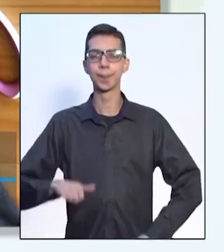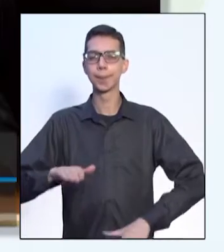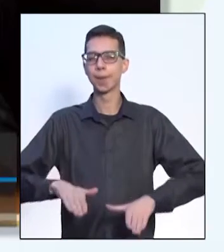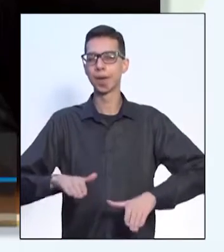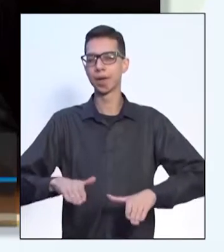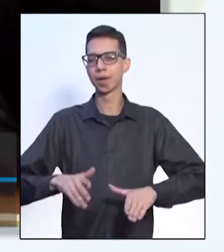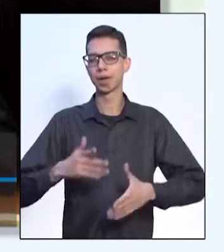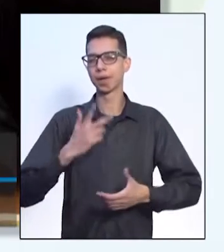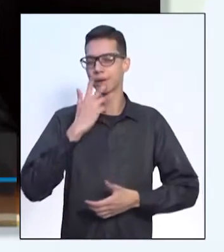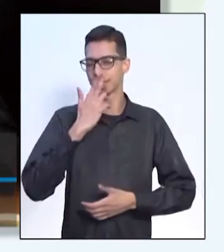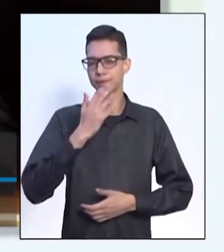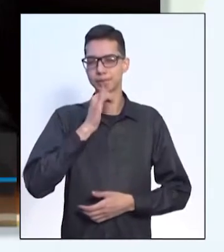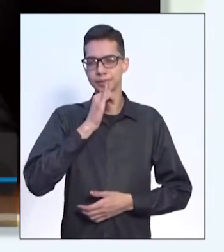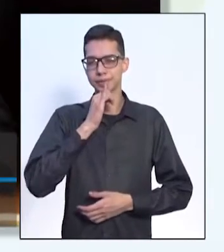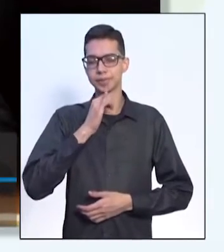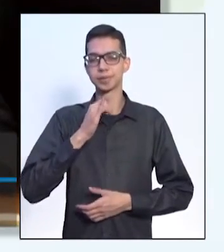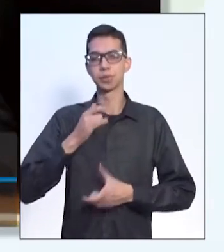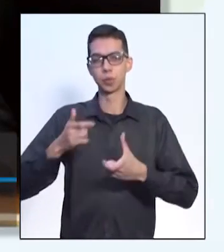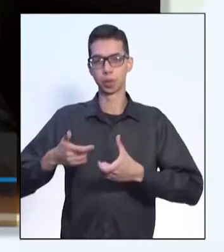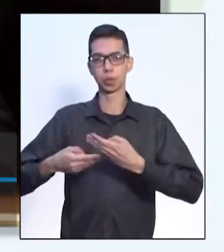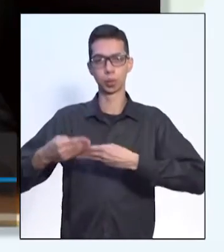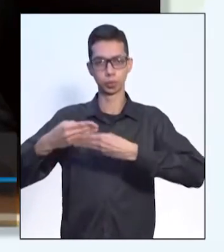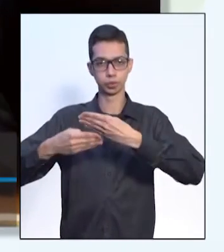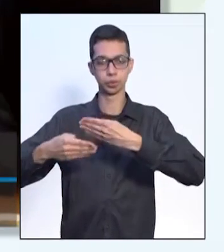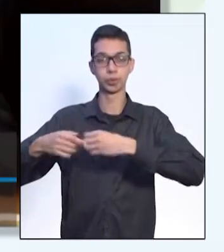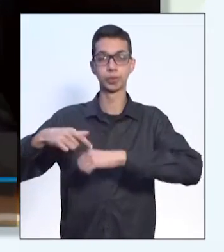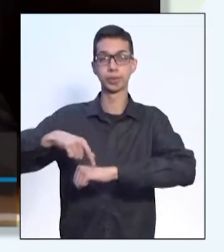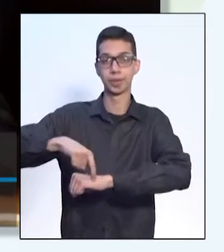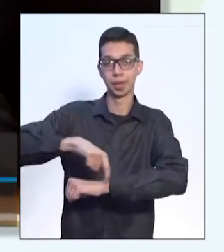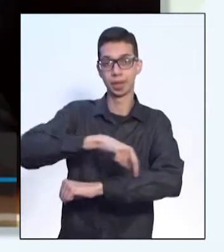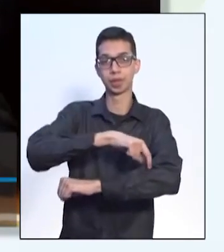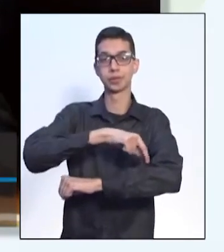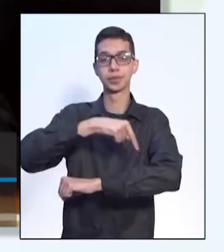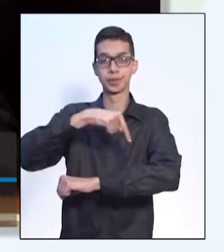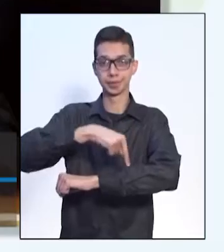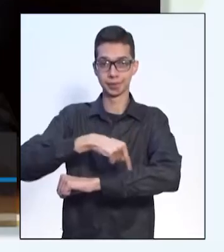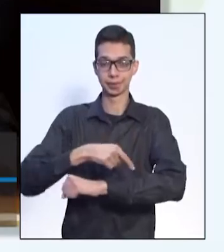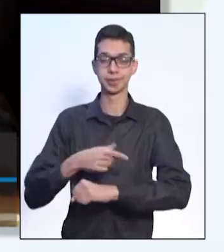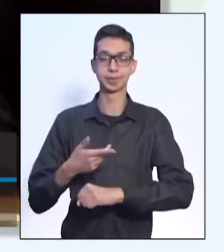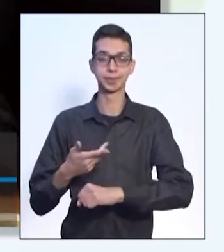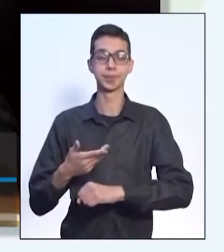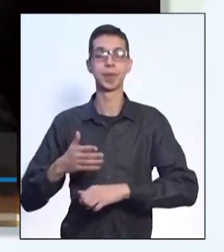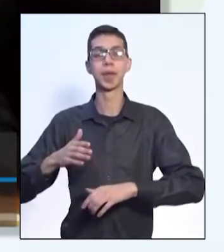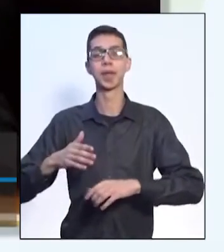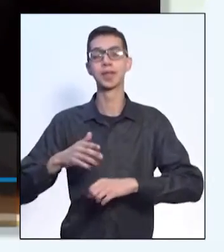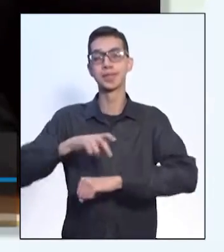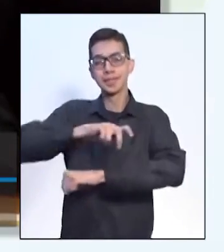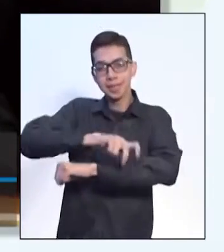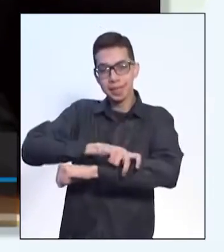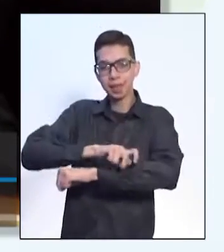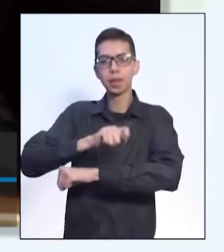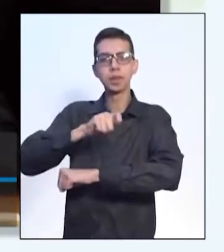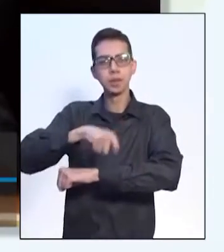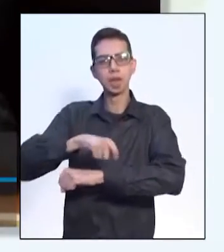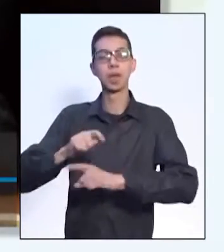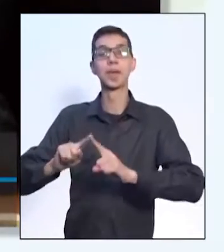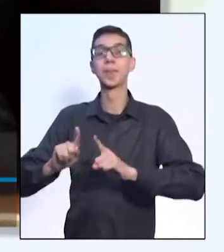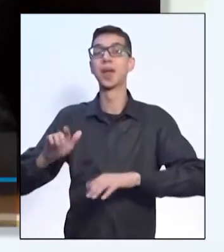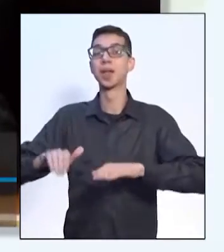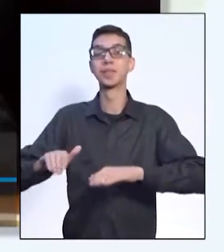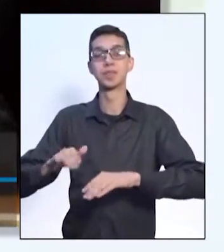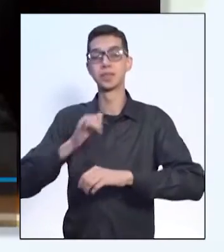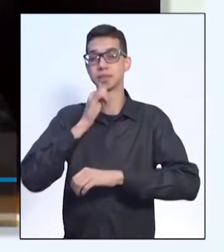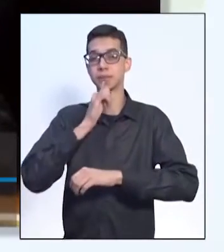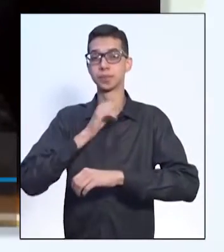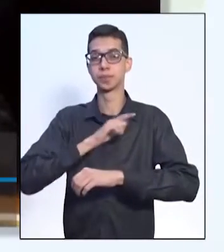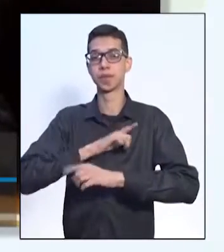que são lugares que a gente poderia sentar, às vezes eles são ocupados com objetos pontiagudos, justamente para espantar